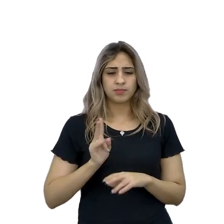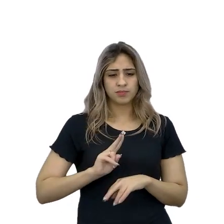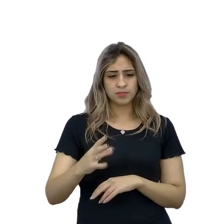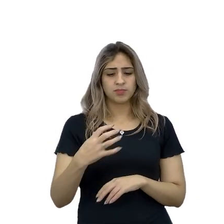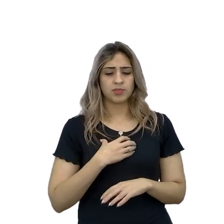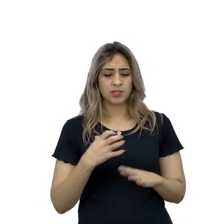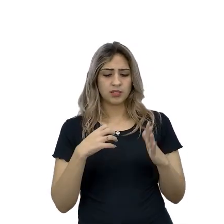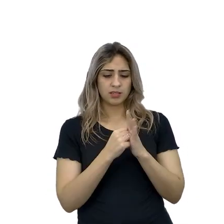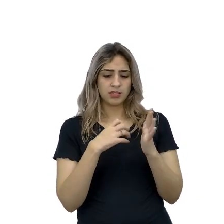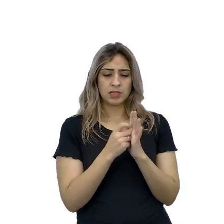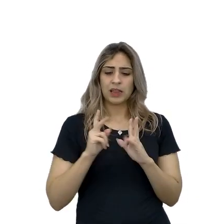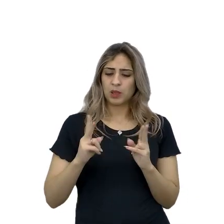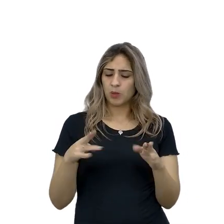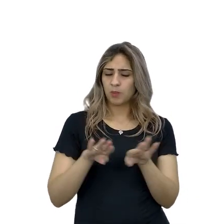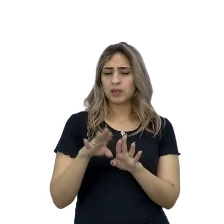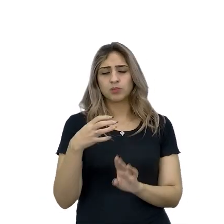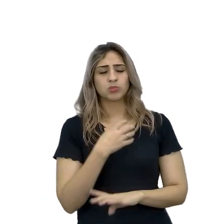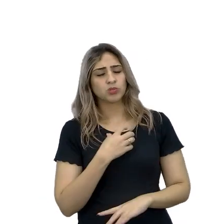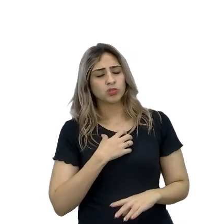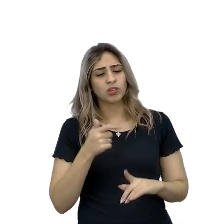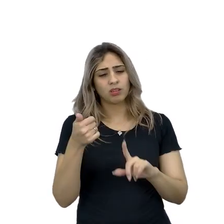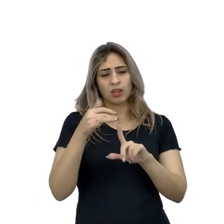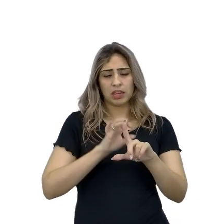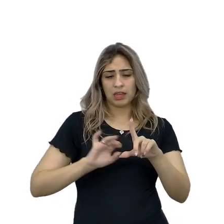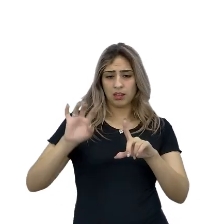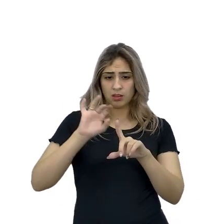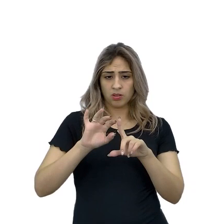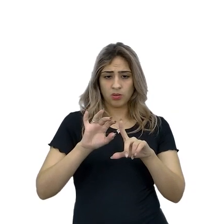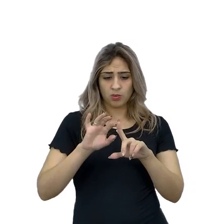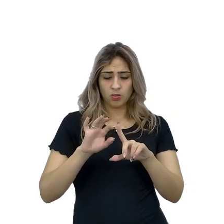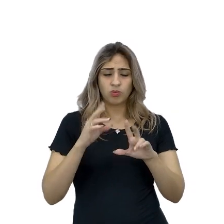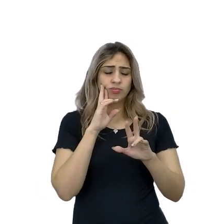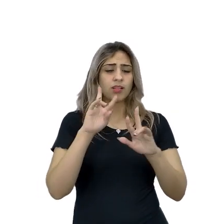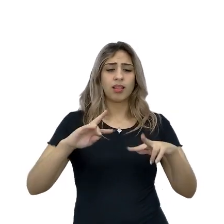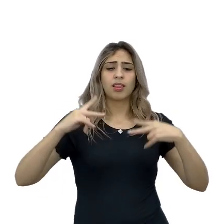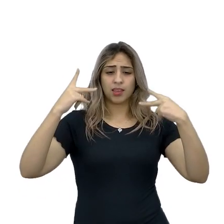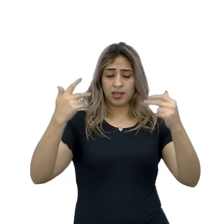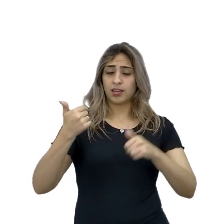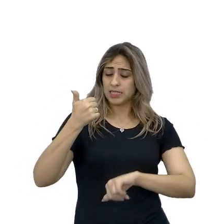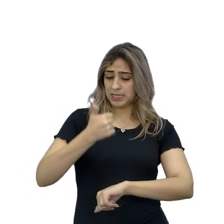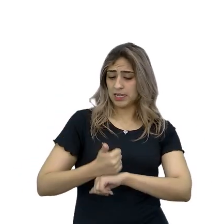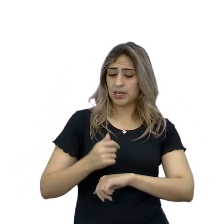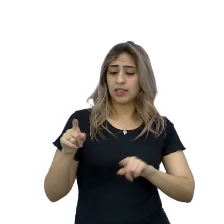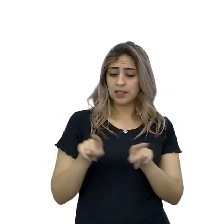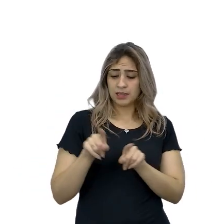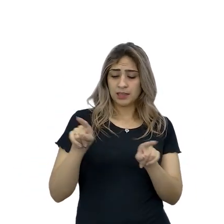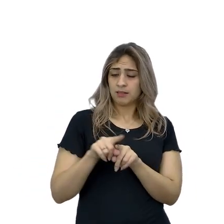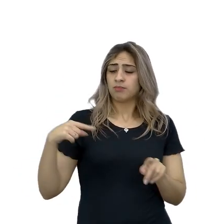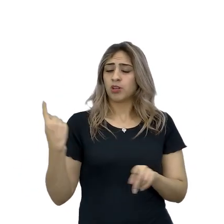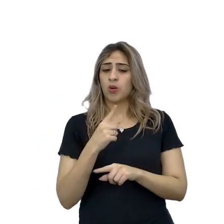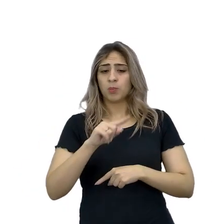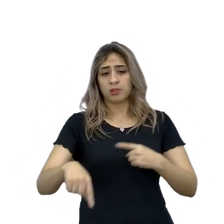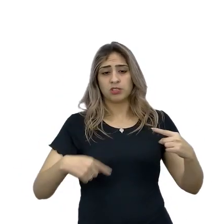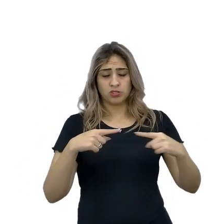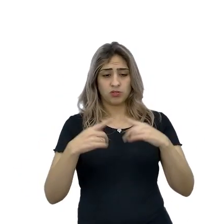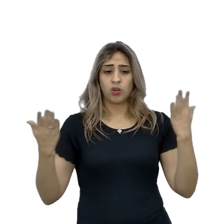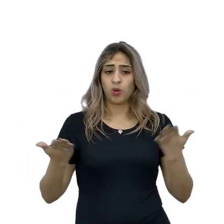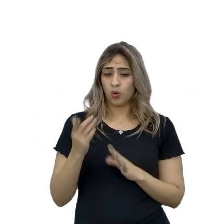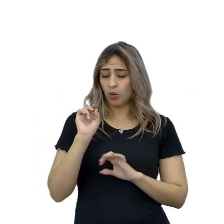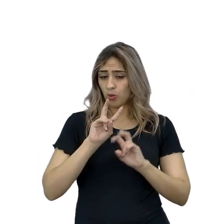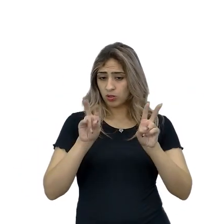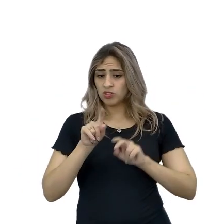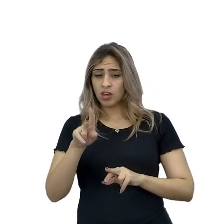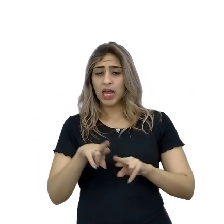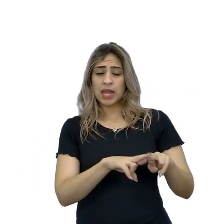o acesso da mesma forma, pelo QR Code ou pelo link da secretaria. E os nossos objetivos hoje são os